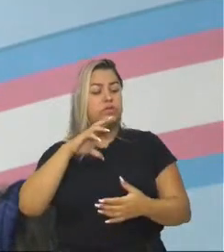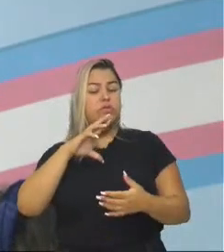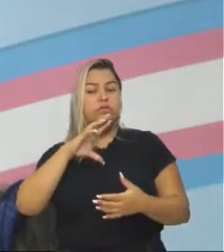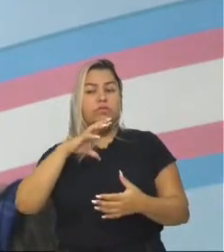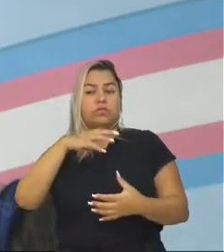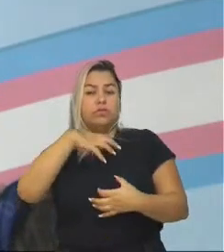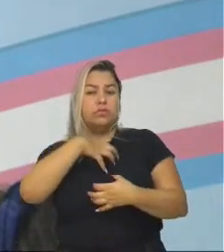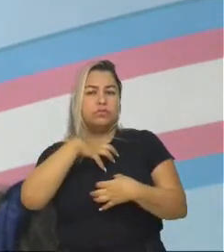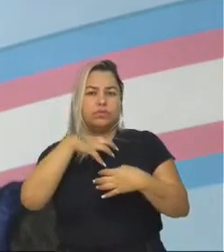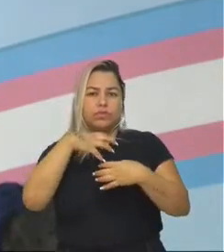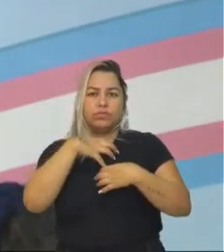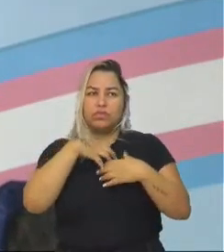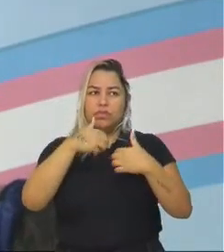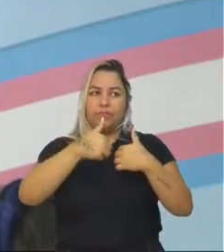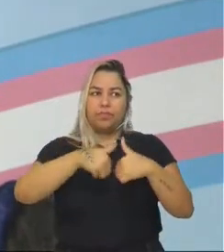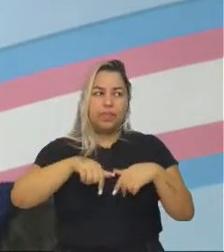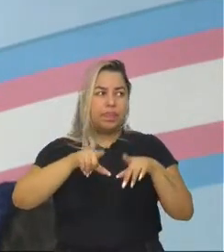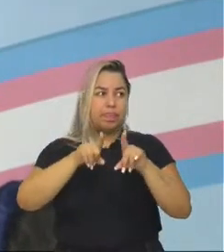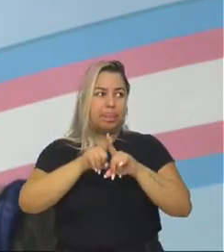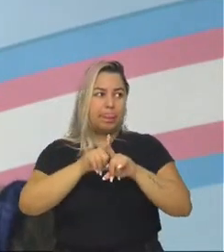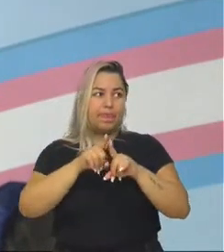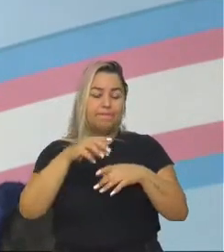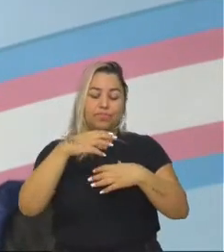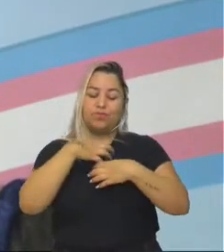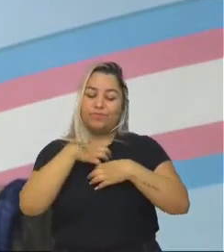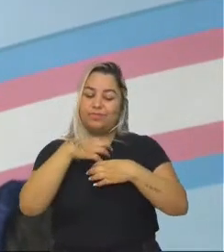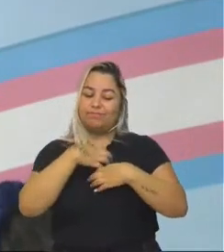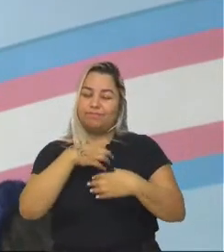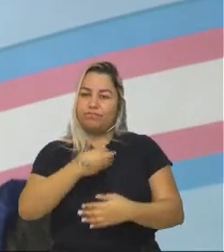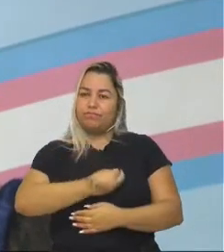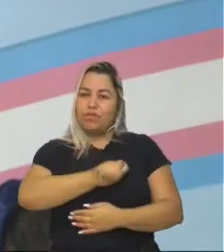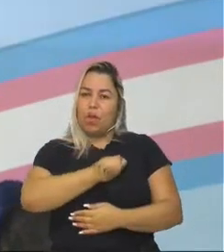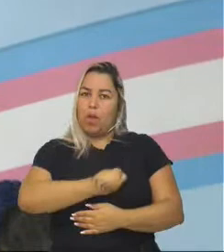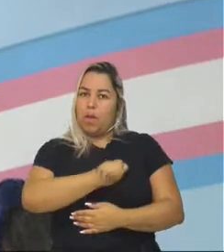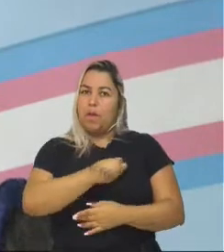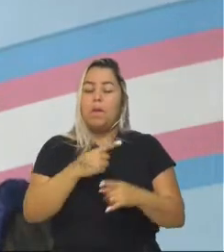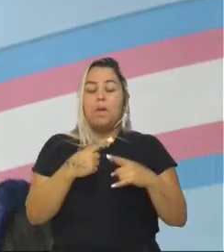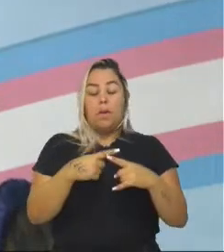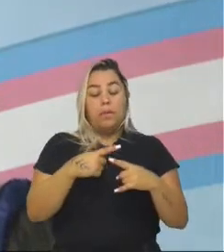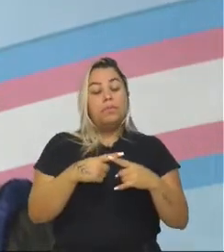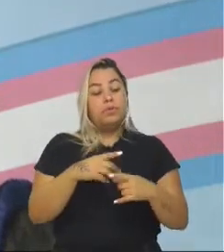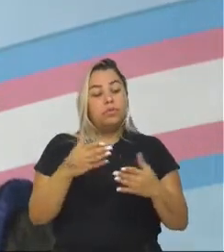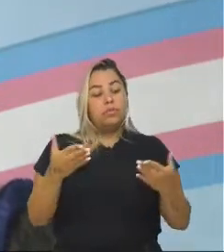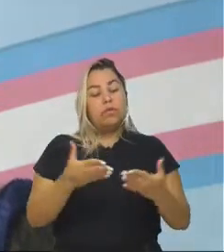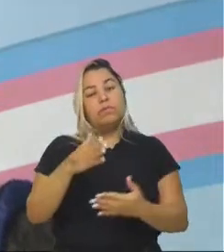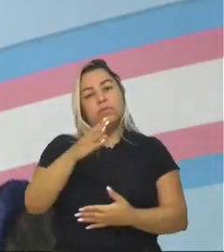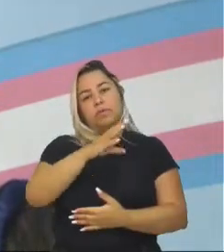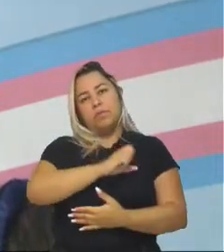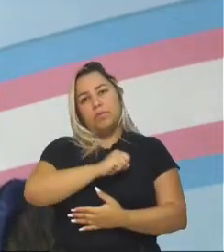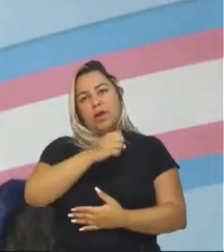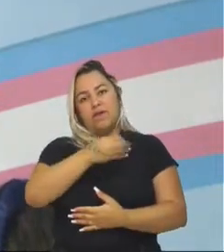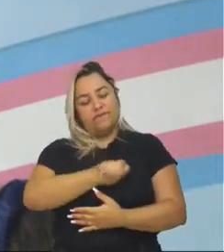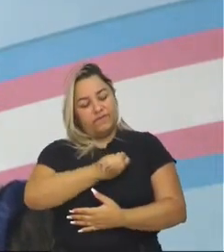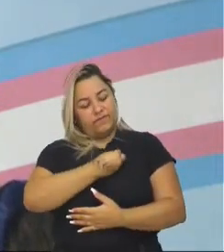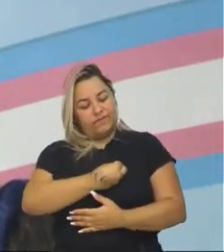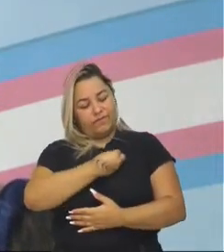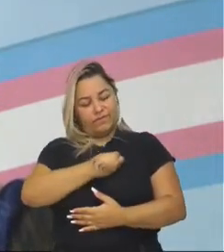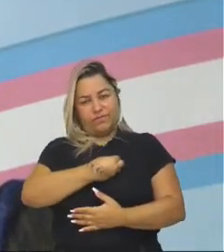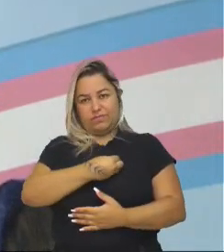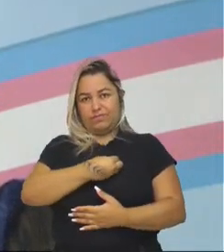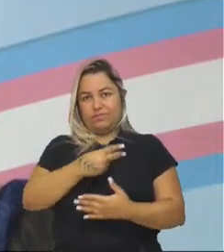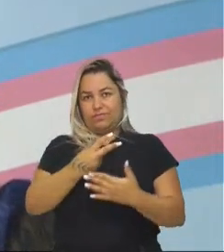O meu sentido é estar aqui. Eu me sinto vivo, porque hoje eu me amo. A vida transcende, o amor